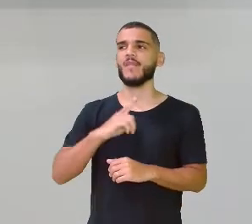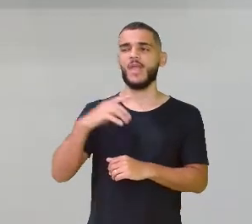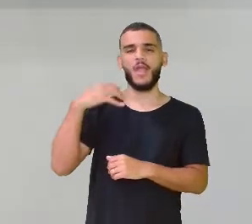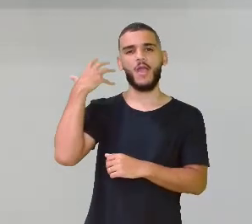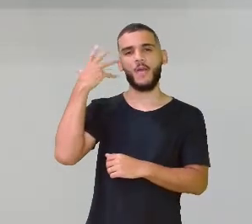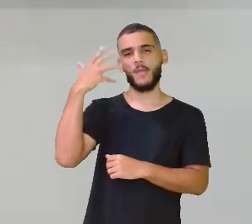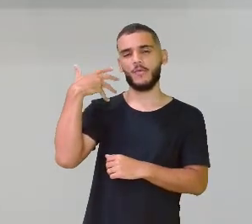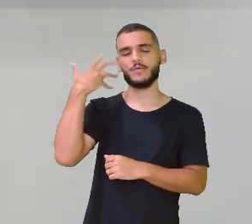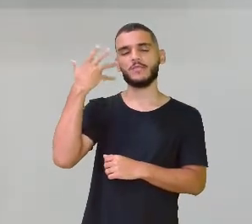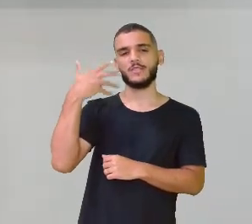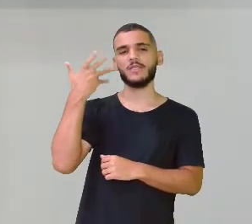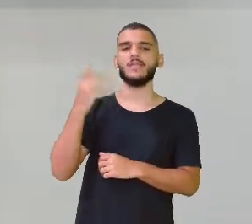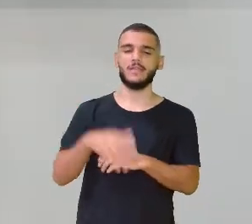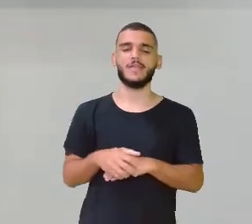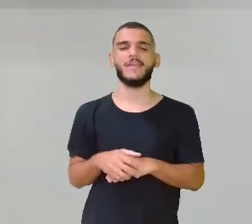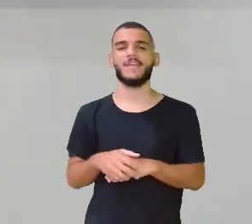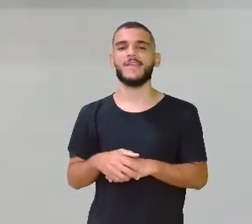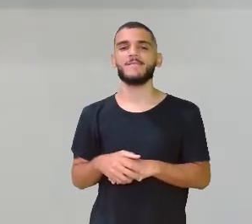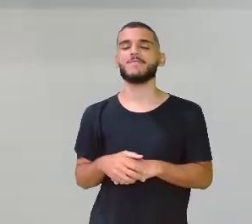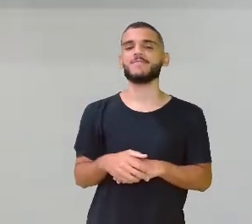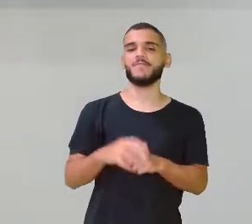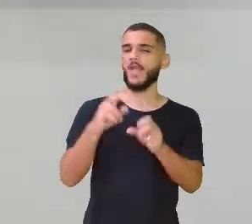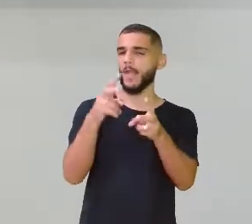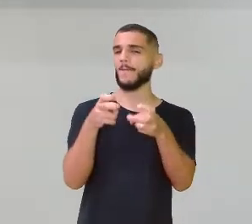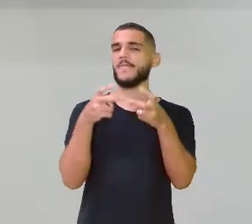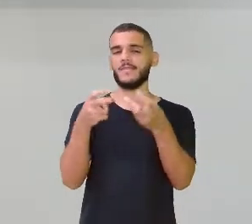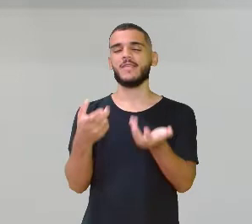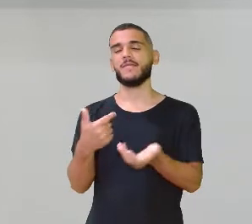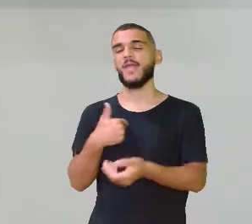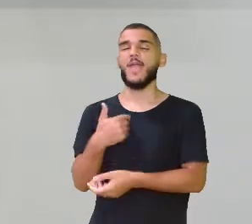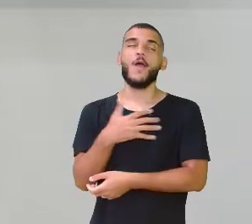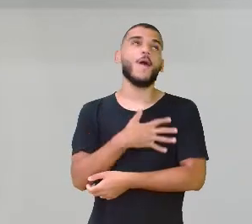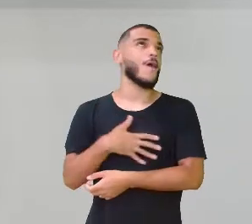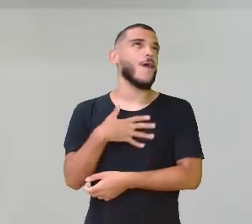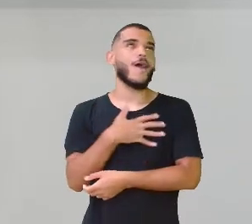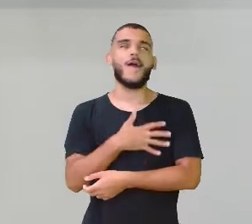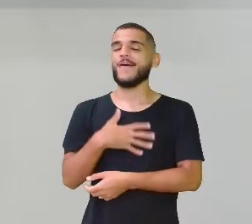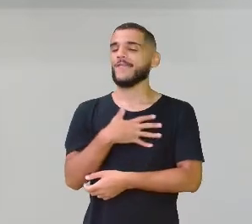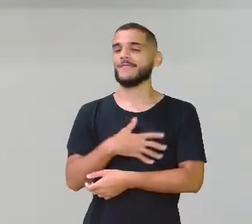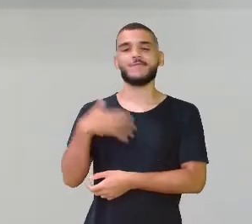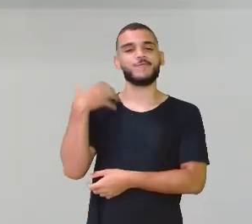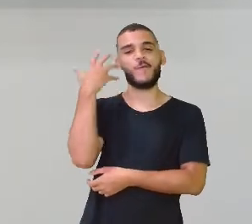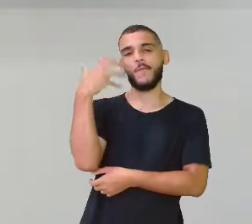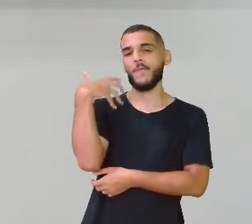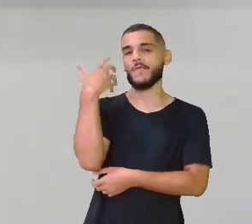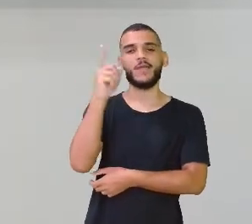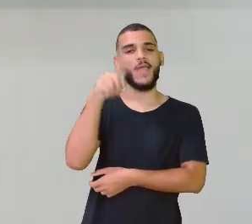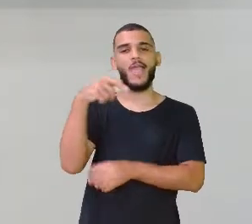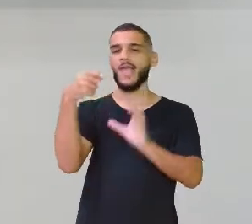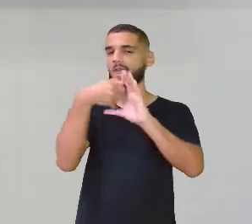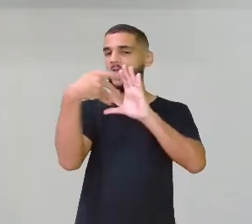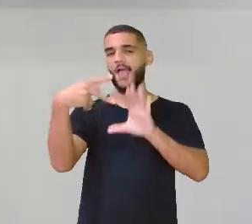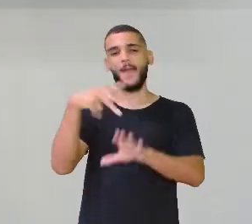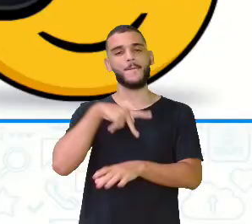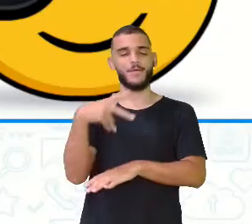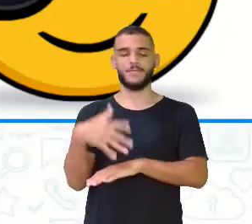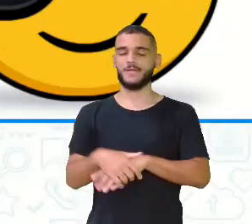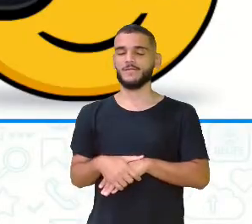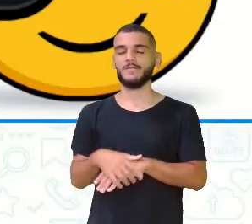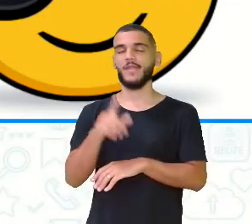com a minha avatarzinha, sabe por quê? Porque eu sou uma pessoa que gosta muito de música, é uma característica minha. Eu sou um